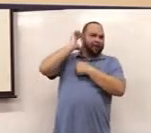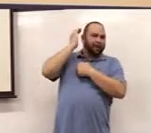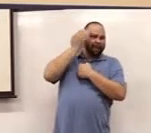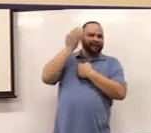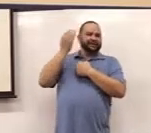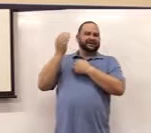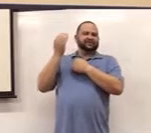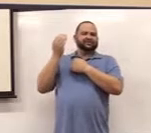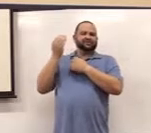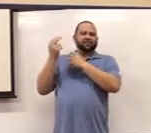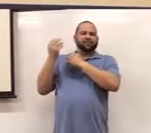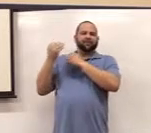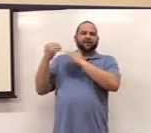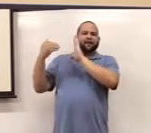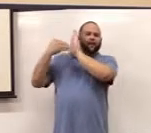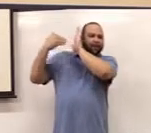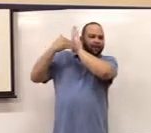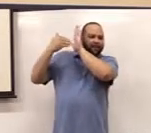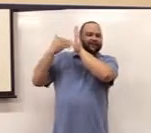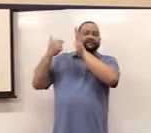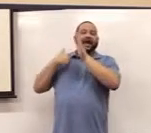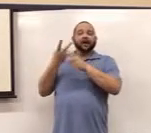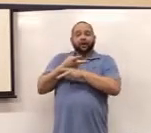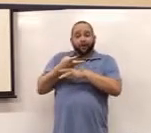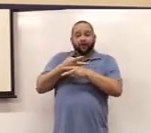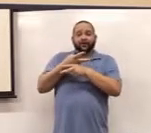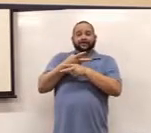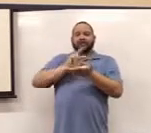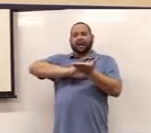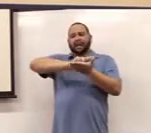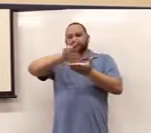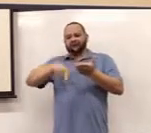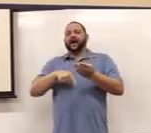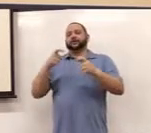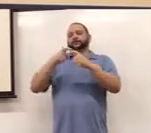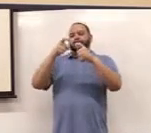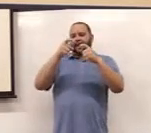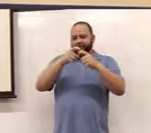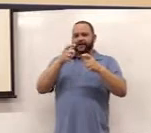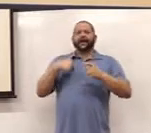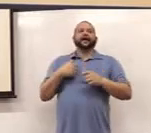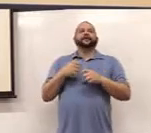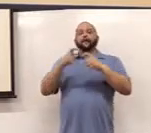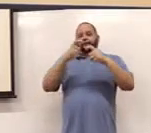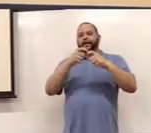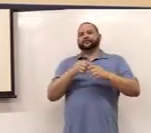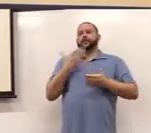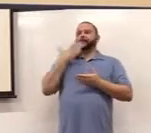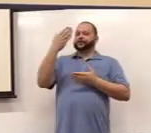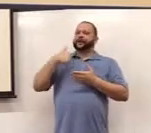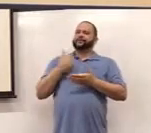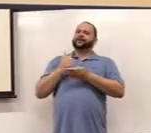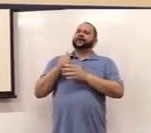vários médicos, né? E os médicos recomendam a ele passar uma temporada nos Alpes. Vai lá respirar novos ares, passar um pouco de frio lá,